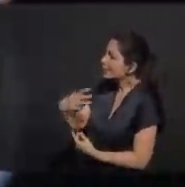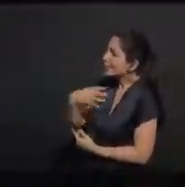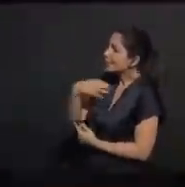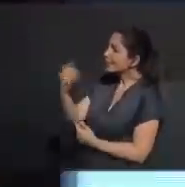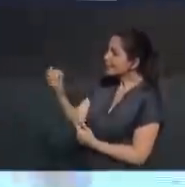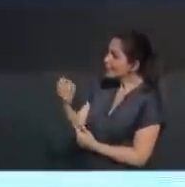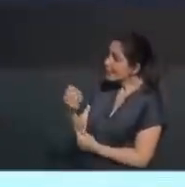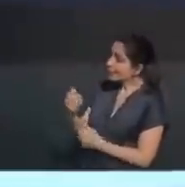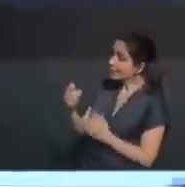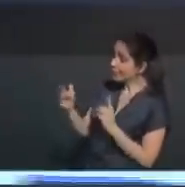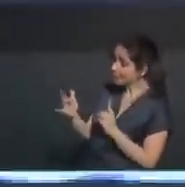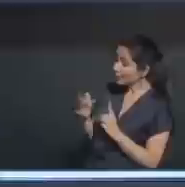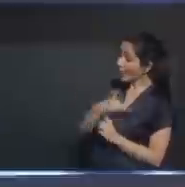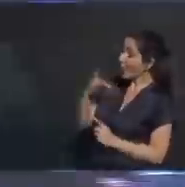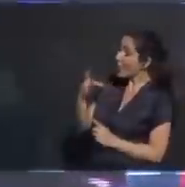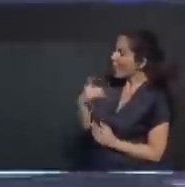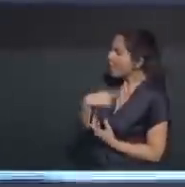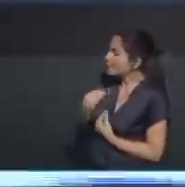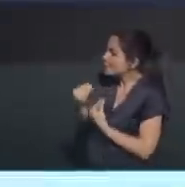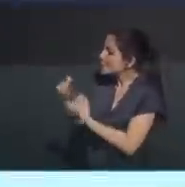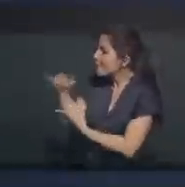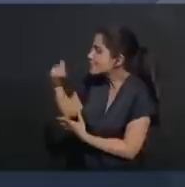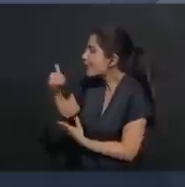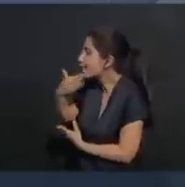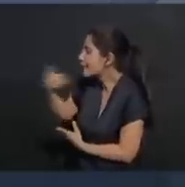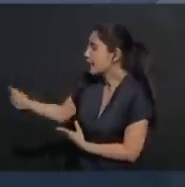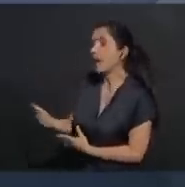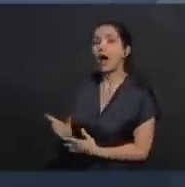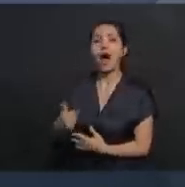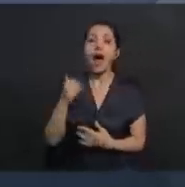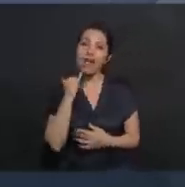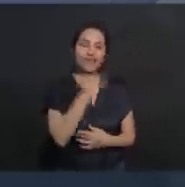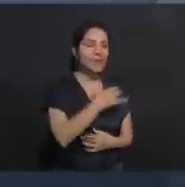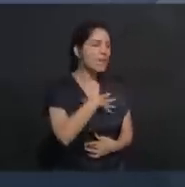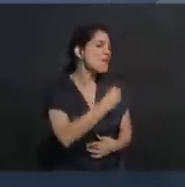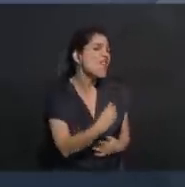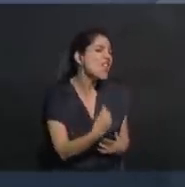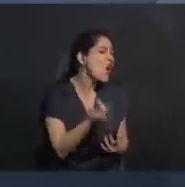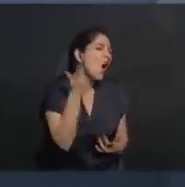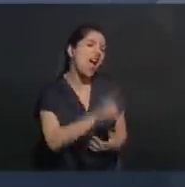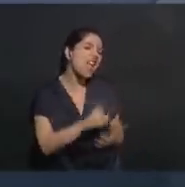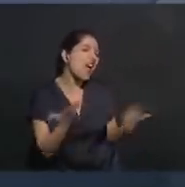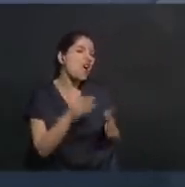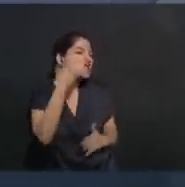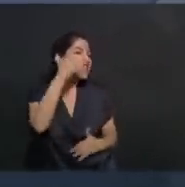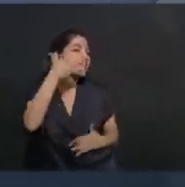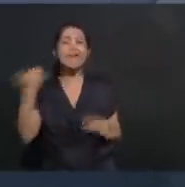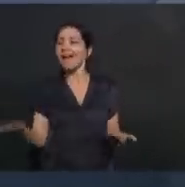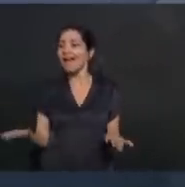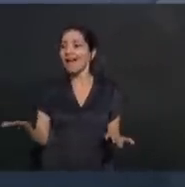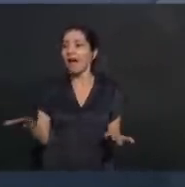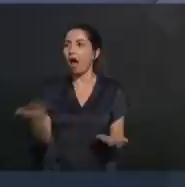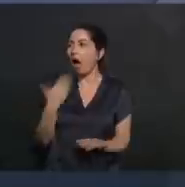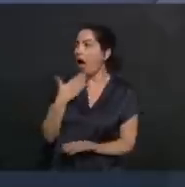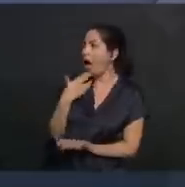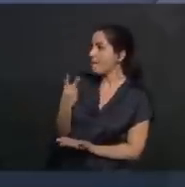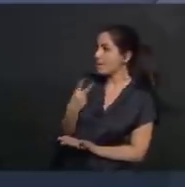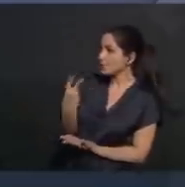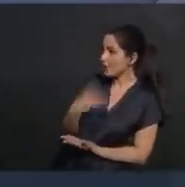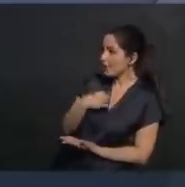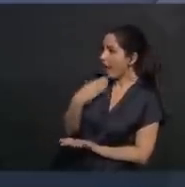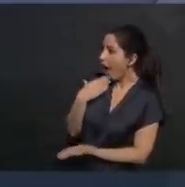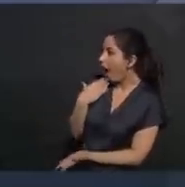Eu queria amanhã com você na loja comprar. Falei: Mimi, Davi, acabei de ganhar um celular. Agora, os dois é assim.